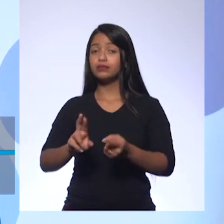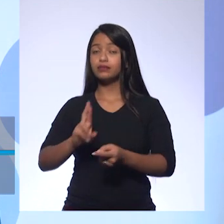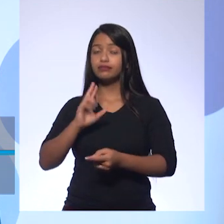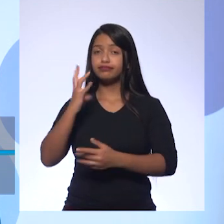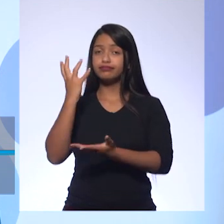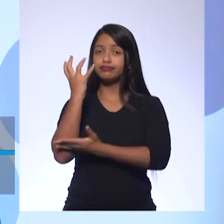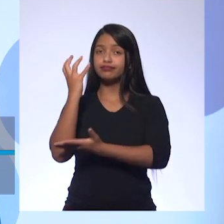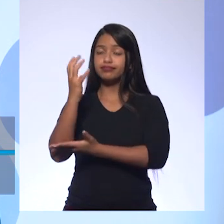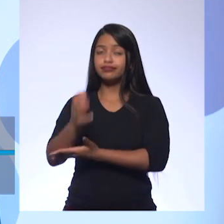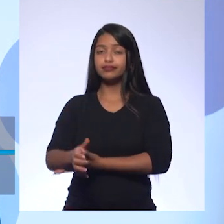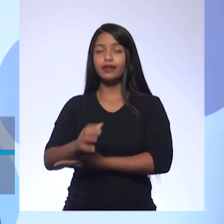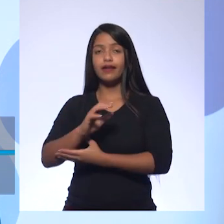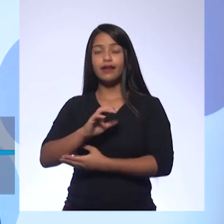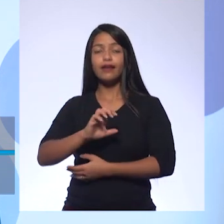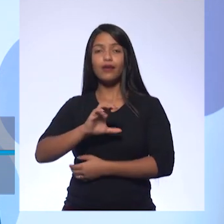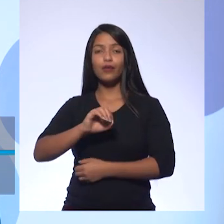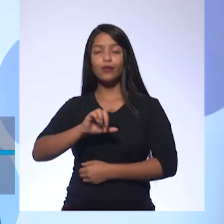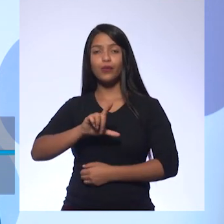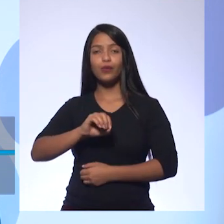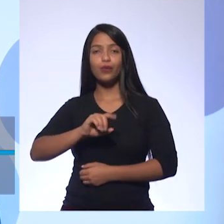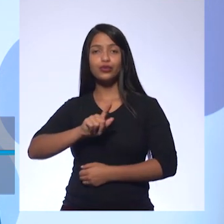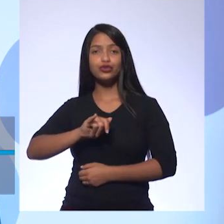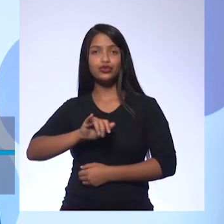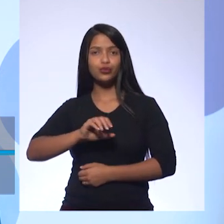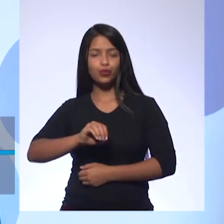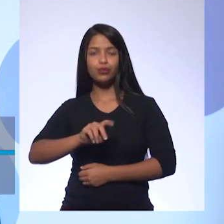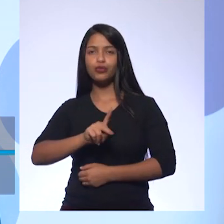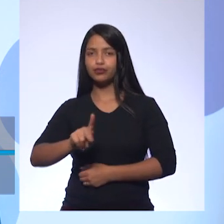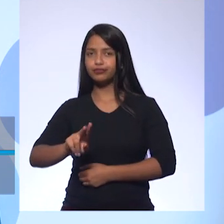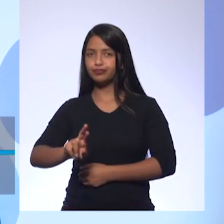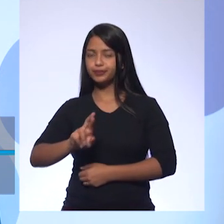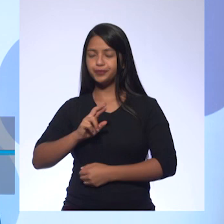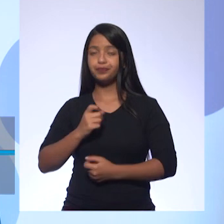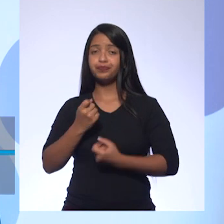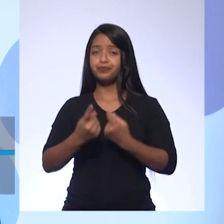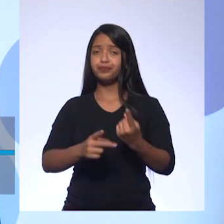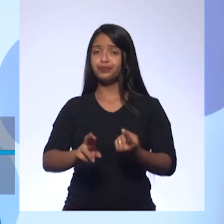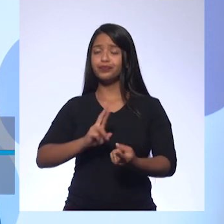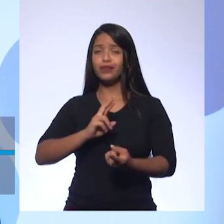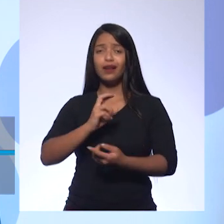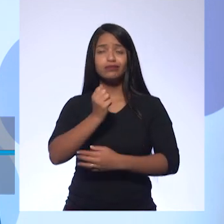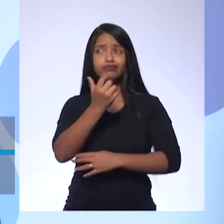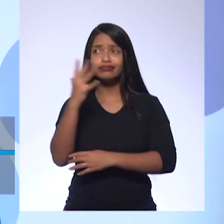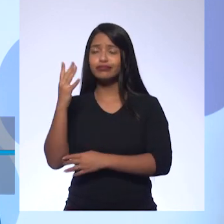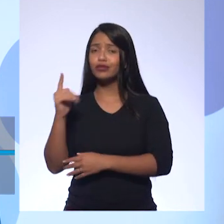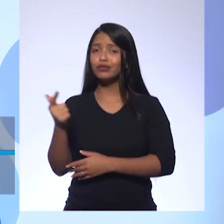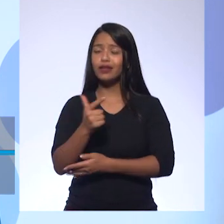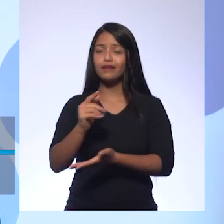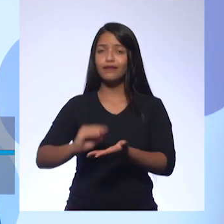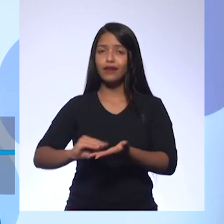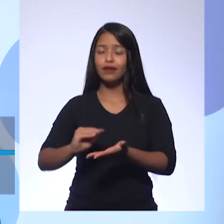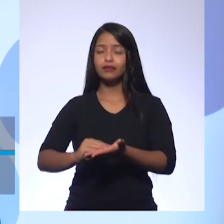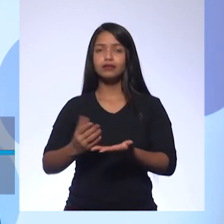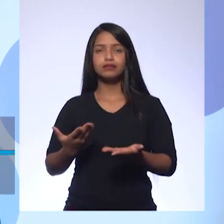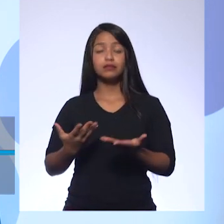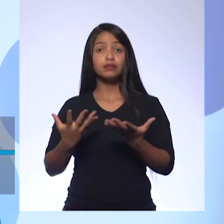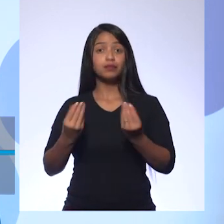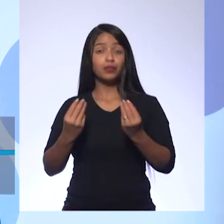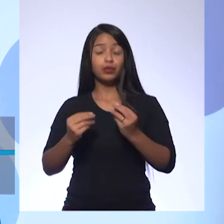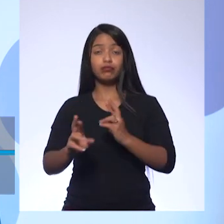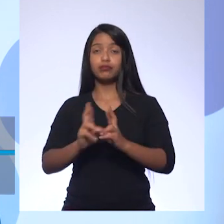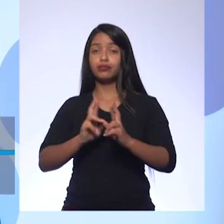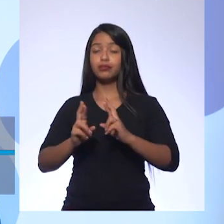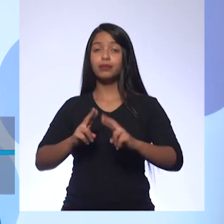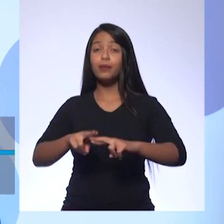aqui o professor Moisés, tá? Falta de árvores, quer dizer, colocaram vários fatores. Relevo apareceu